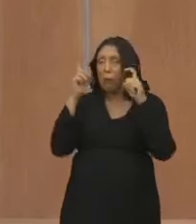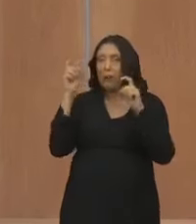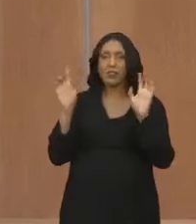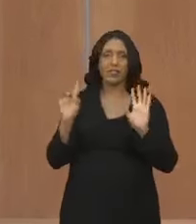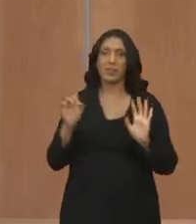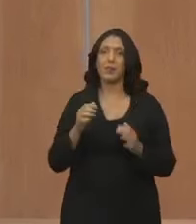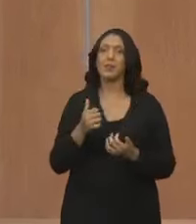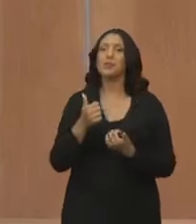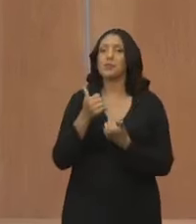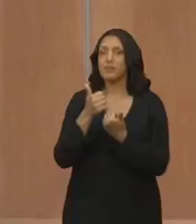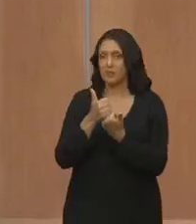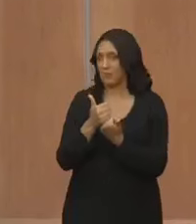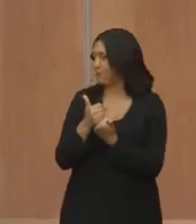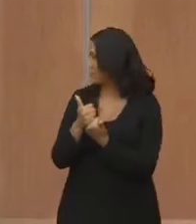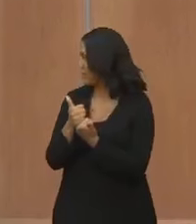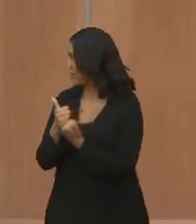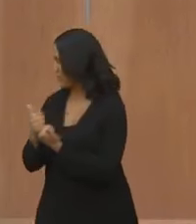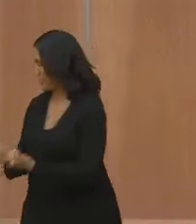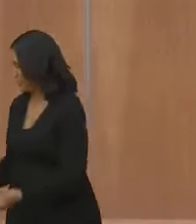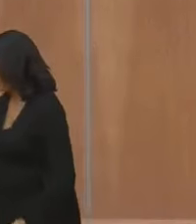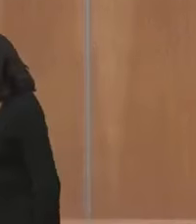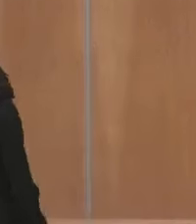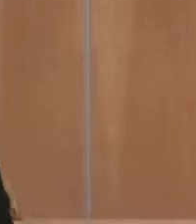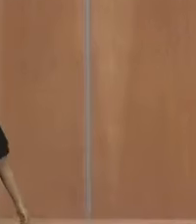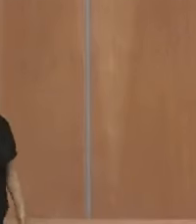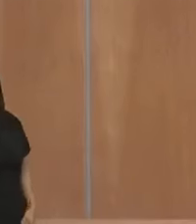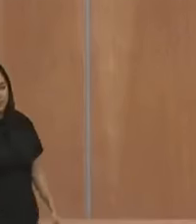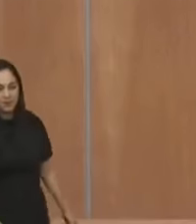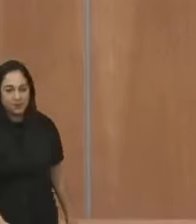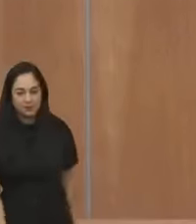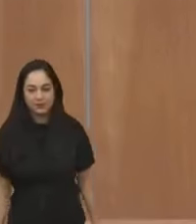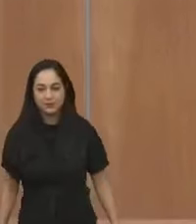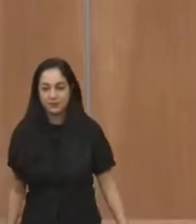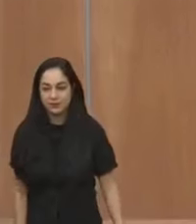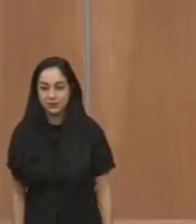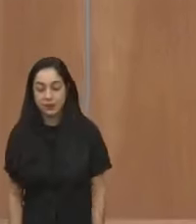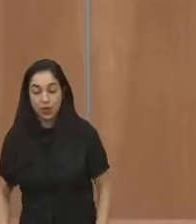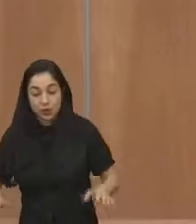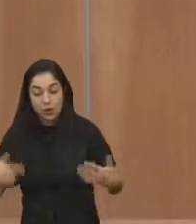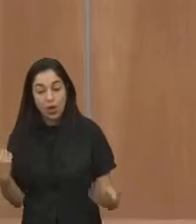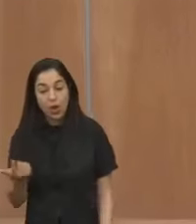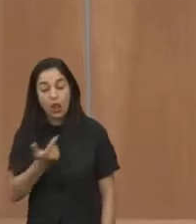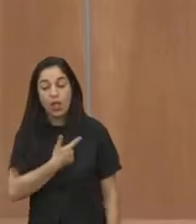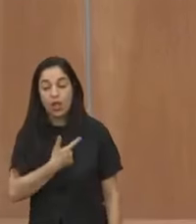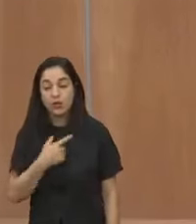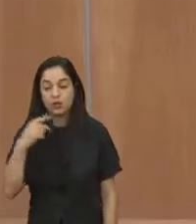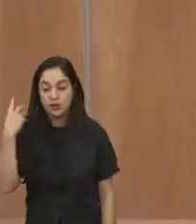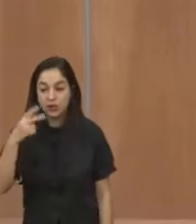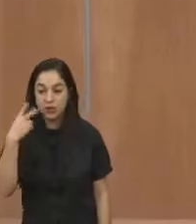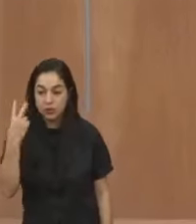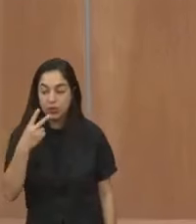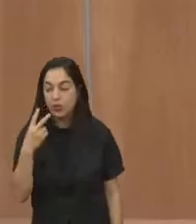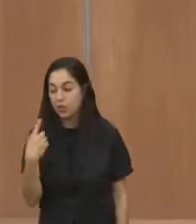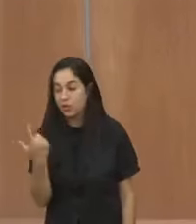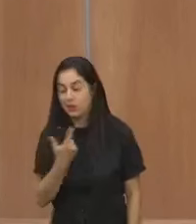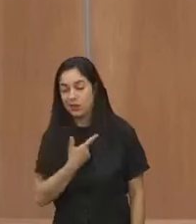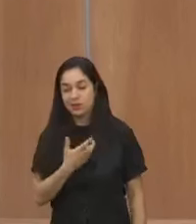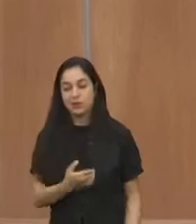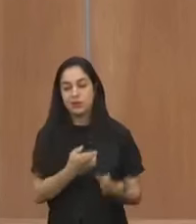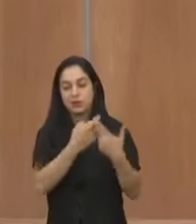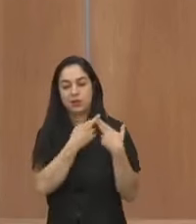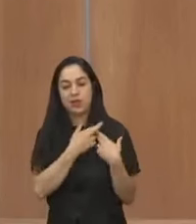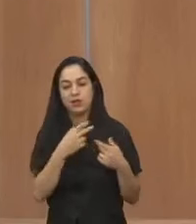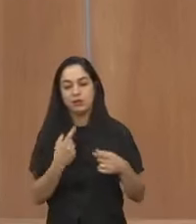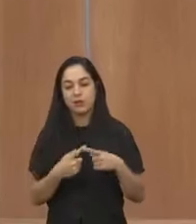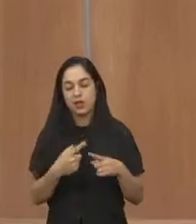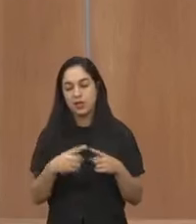está acontecendo no Veranejal? Quais são as mudanças? Tem a subprefeitura e nós, enquanto vereador, esse é o nosso papel. Porque se a gente não